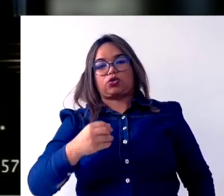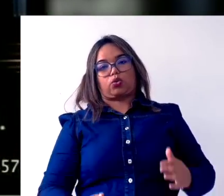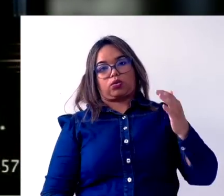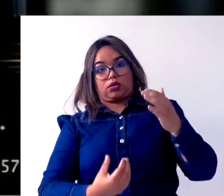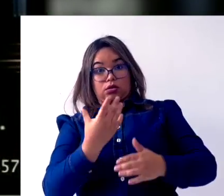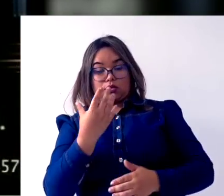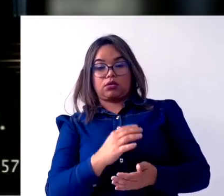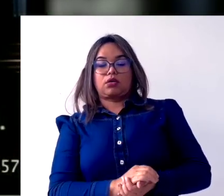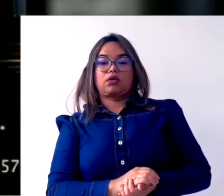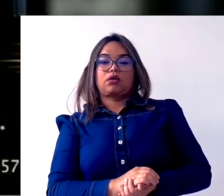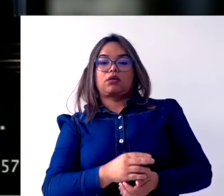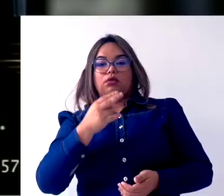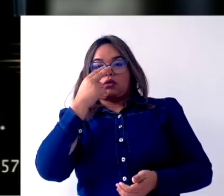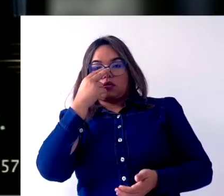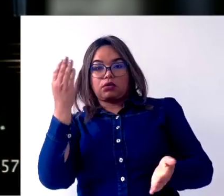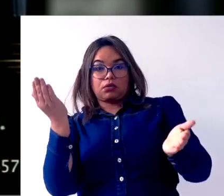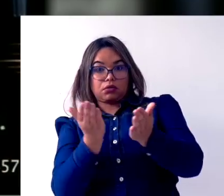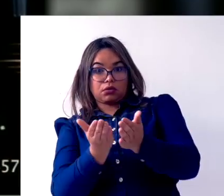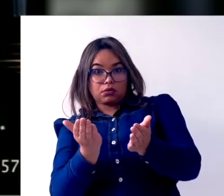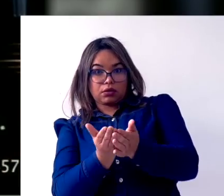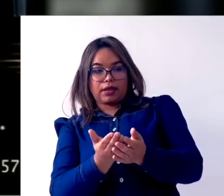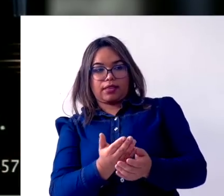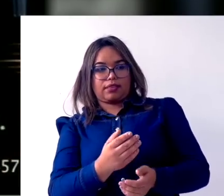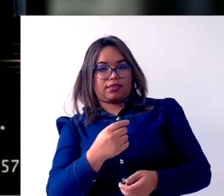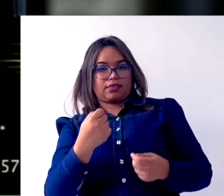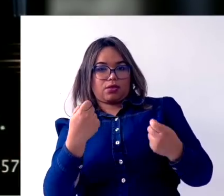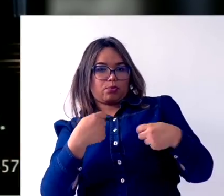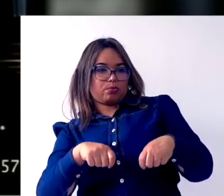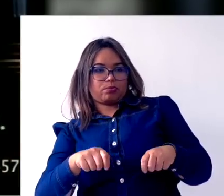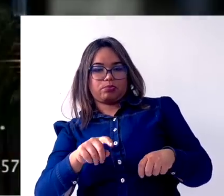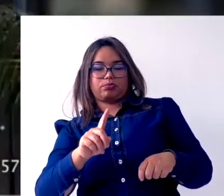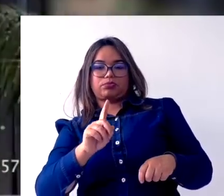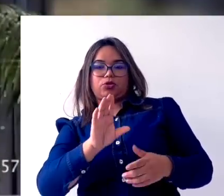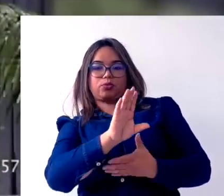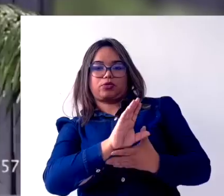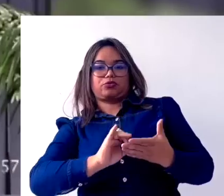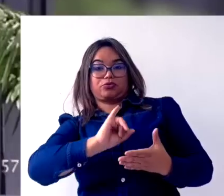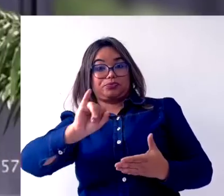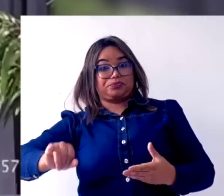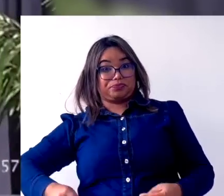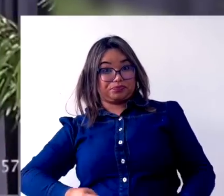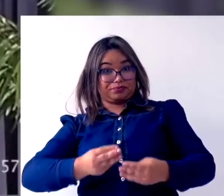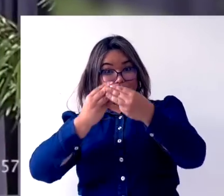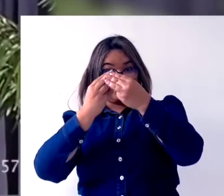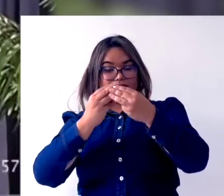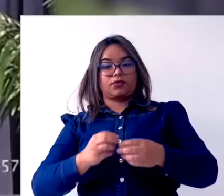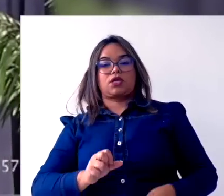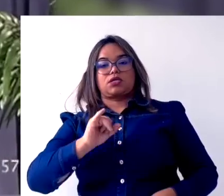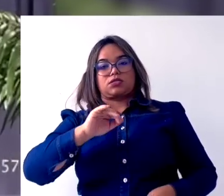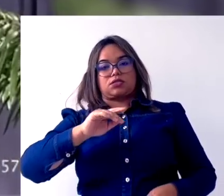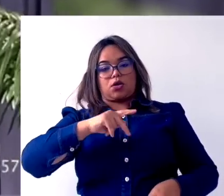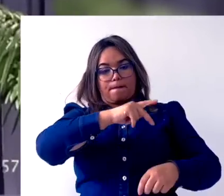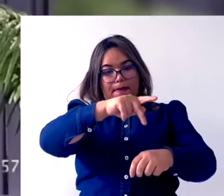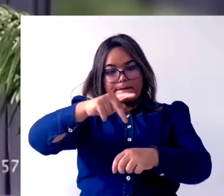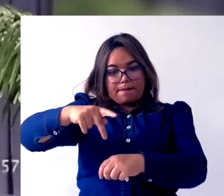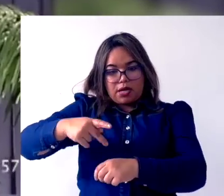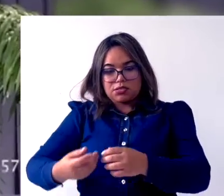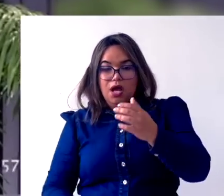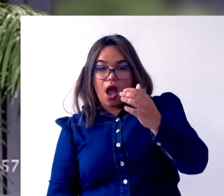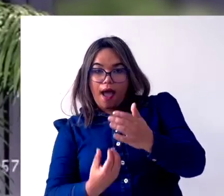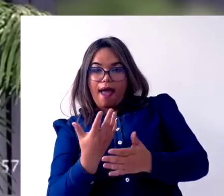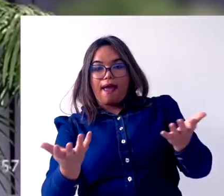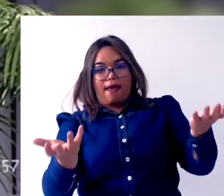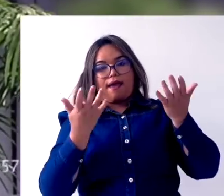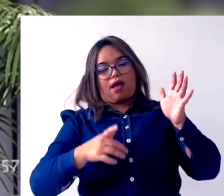Essa é a parte mais fascinante. Se as nações fizerem uma lei dominical mundial e disser, aí